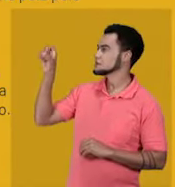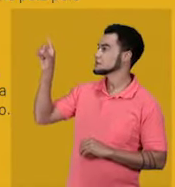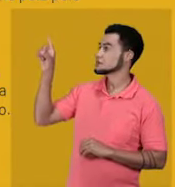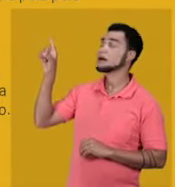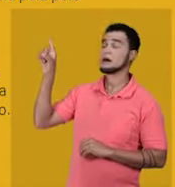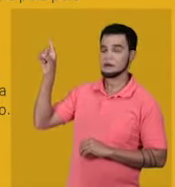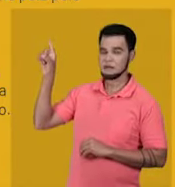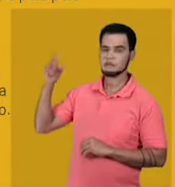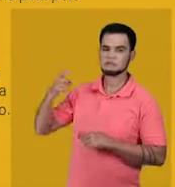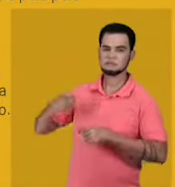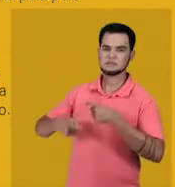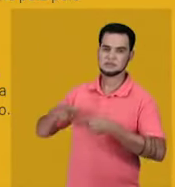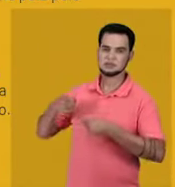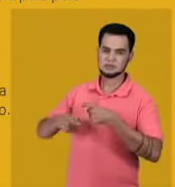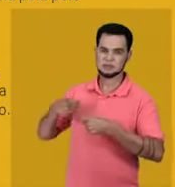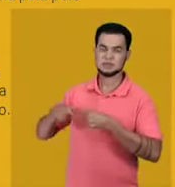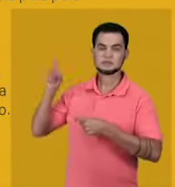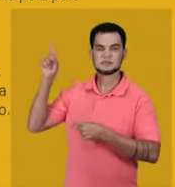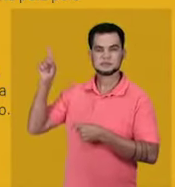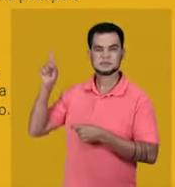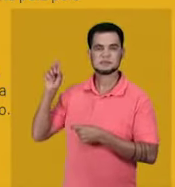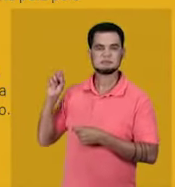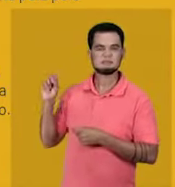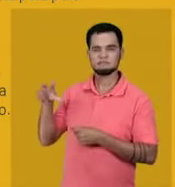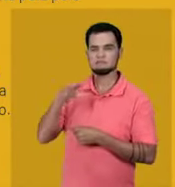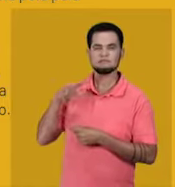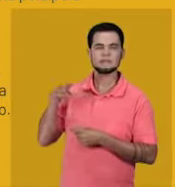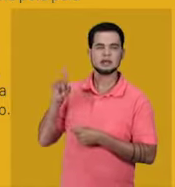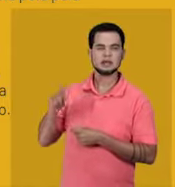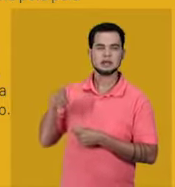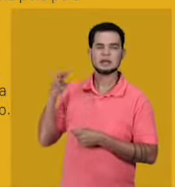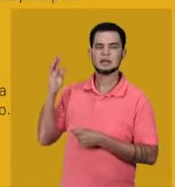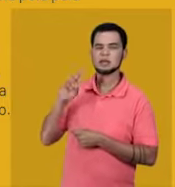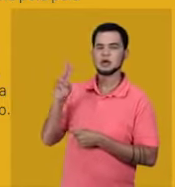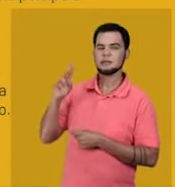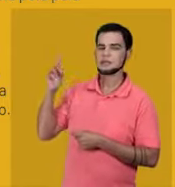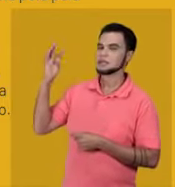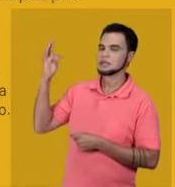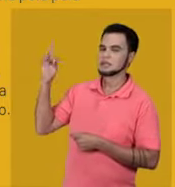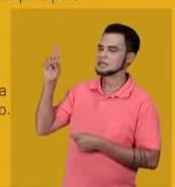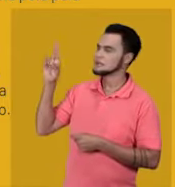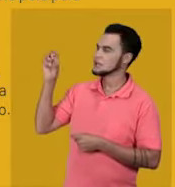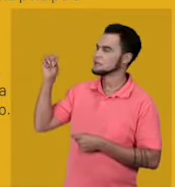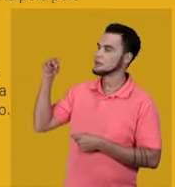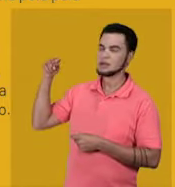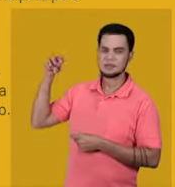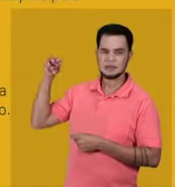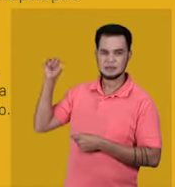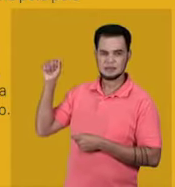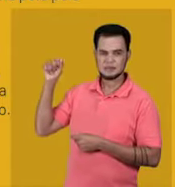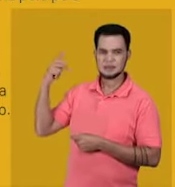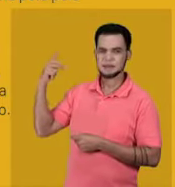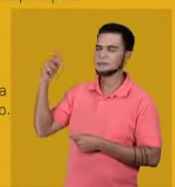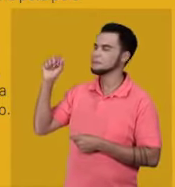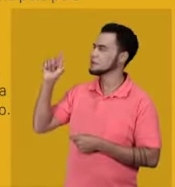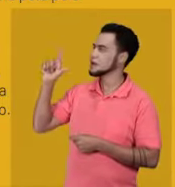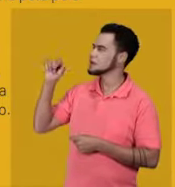uma infecção causada pela bactéria Treponema pallidum. Ela é altamente